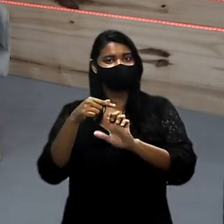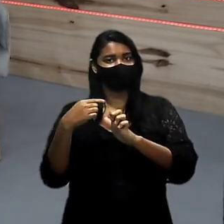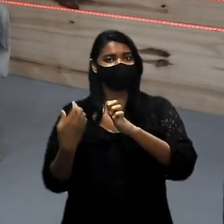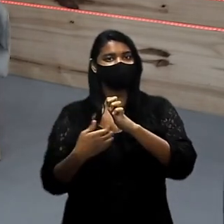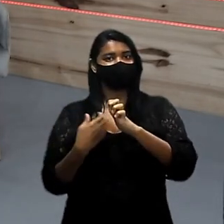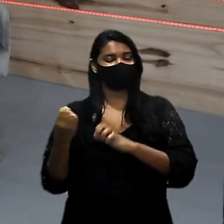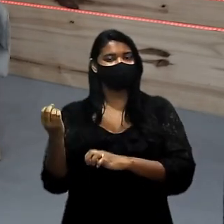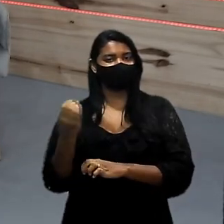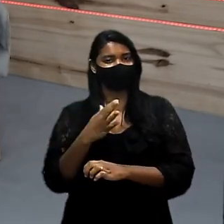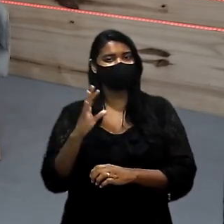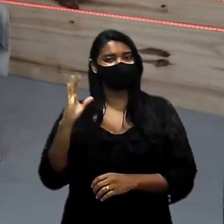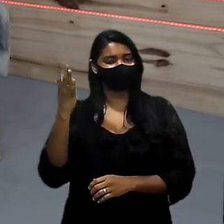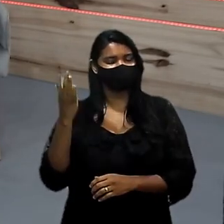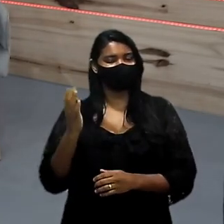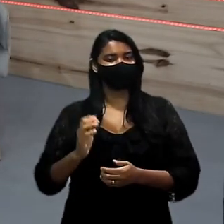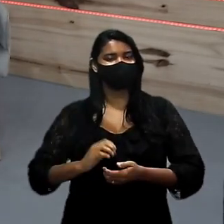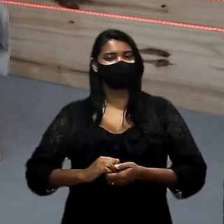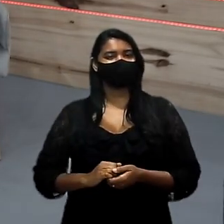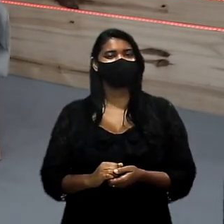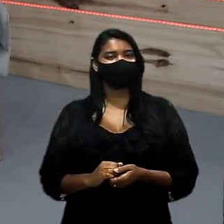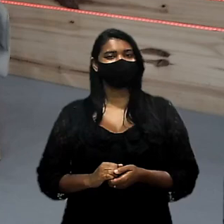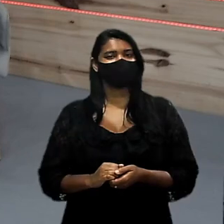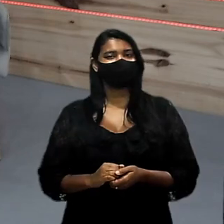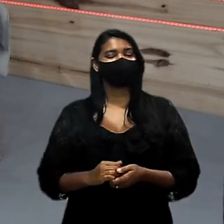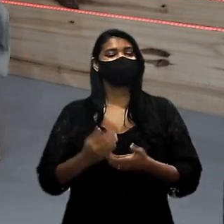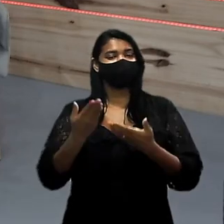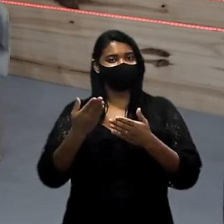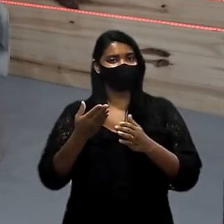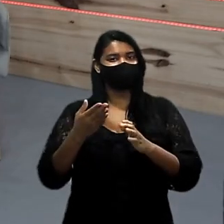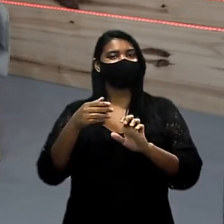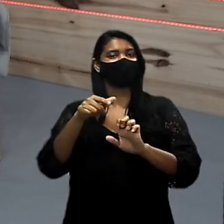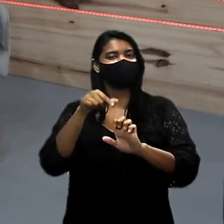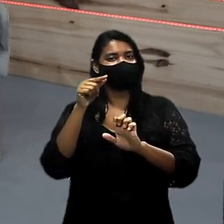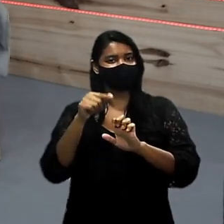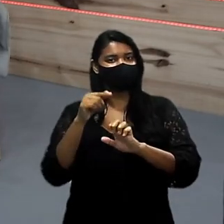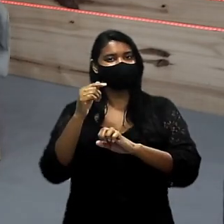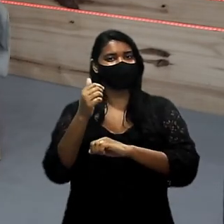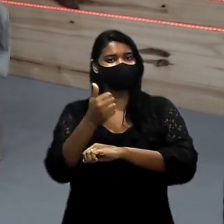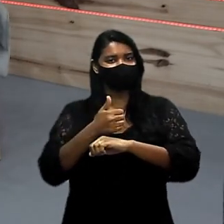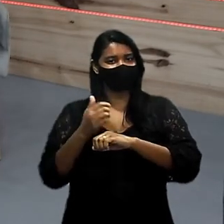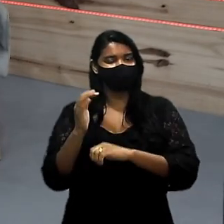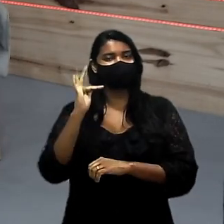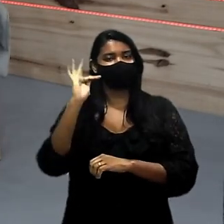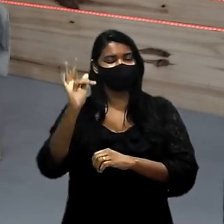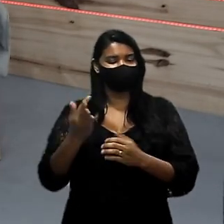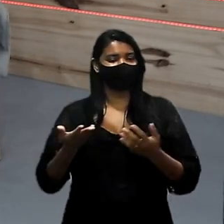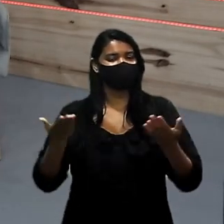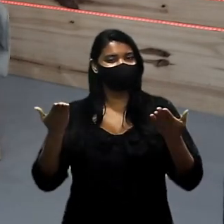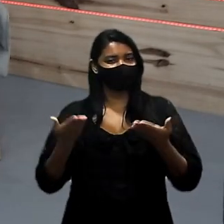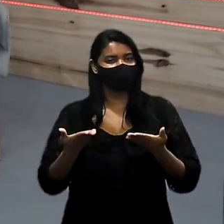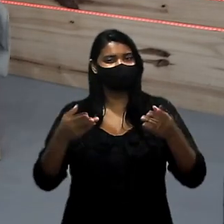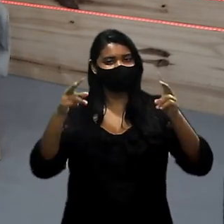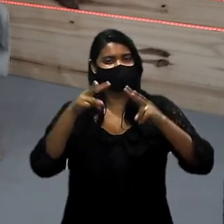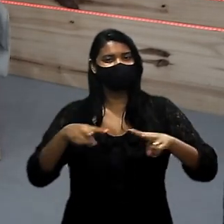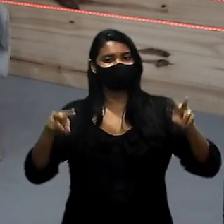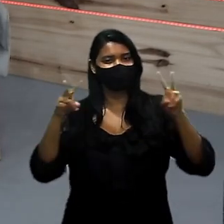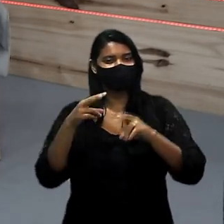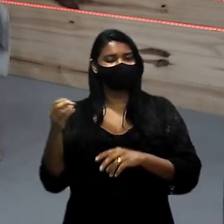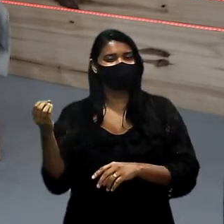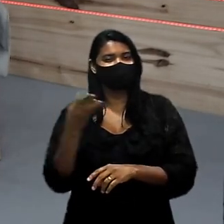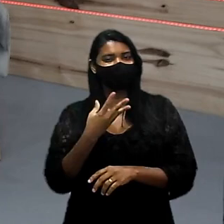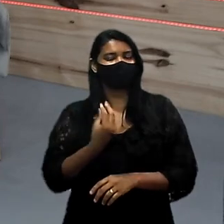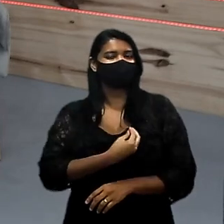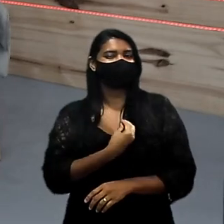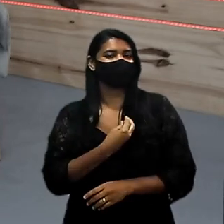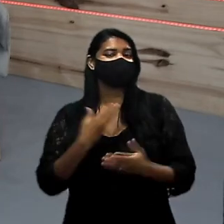Nada mais adequado, não é isso? Uma vez sendo empreendedor do futuro, a gente precisa também ter essa visão dos novos tempos.